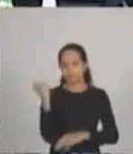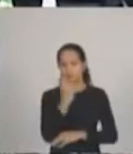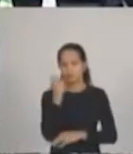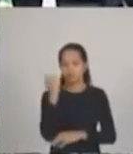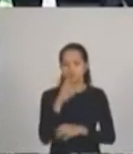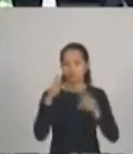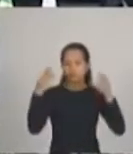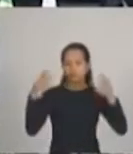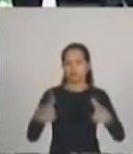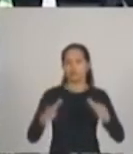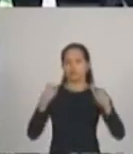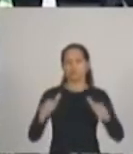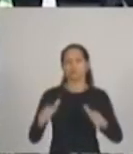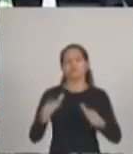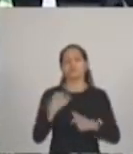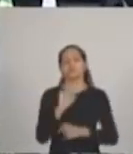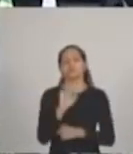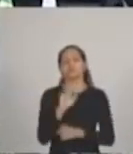Irupi.